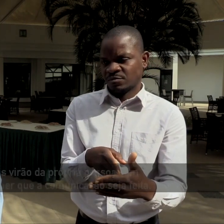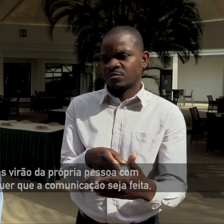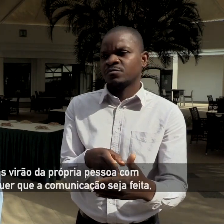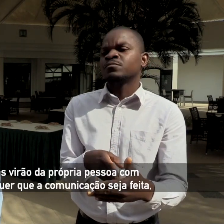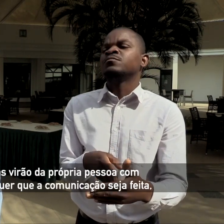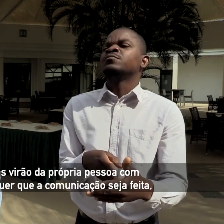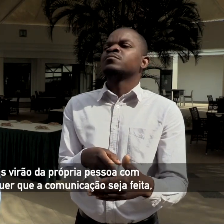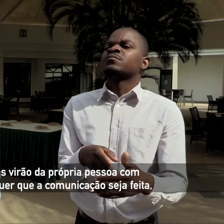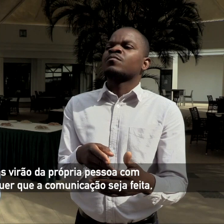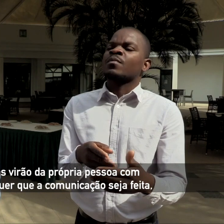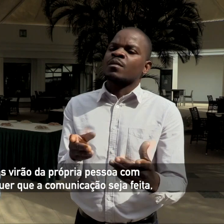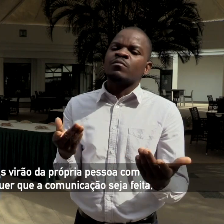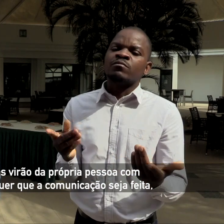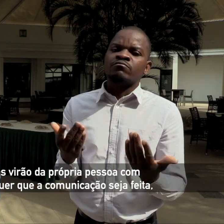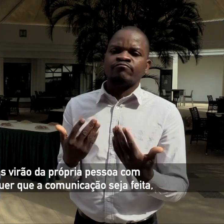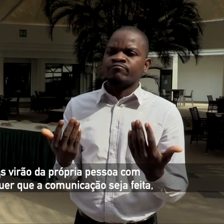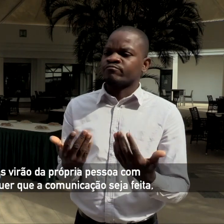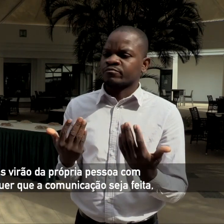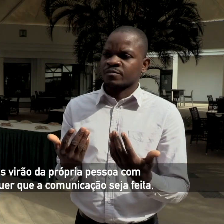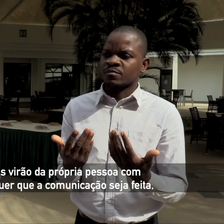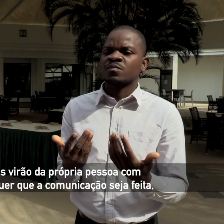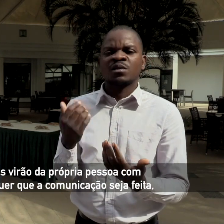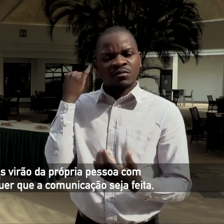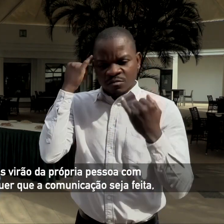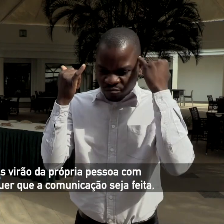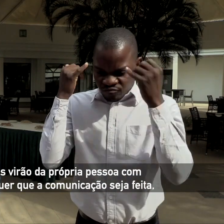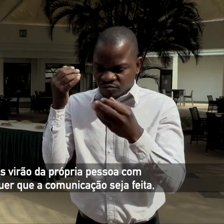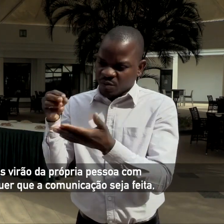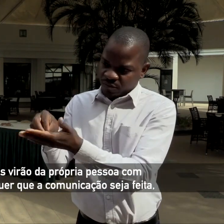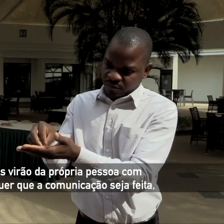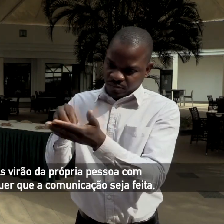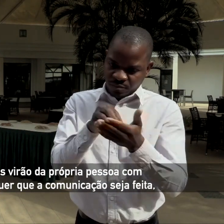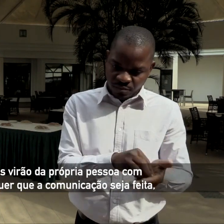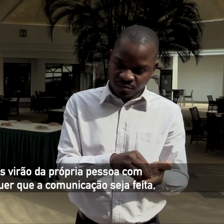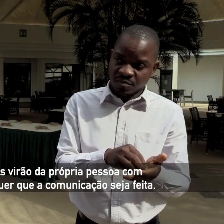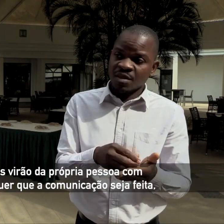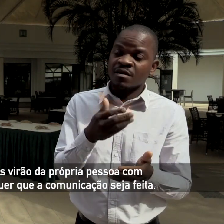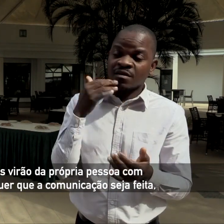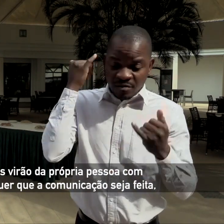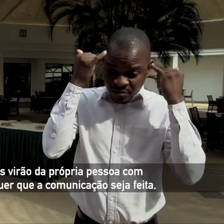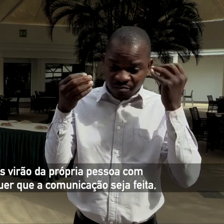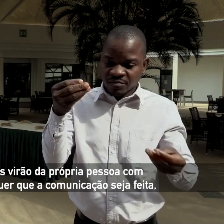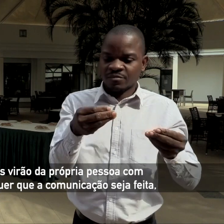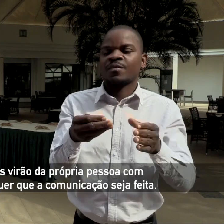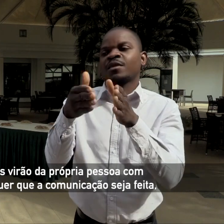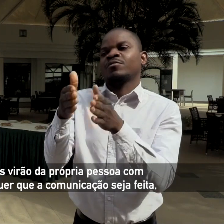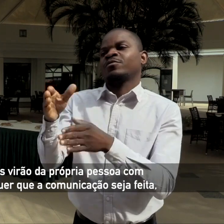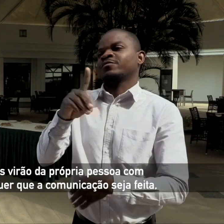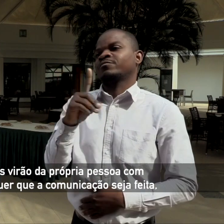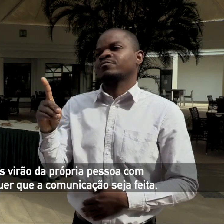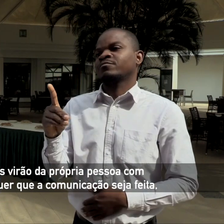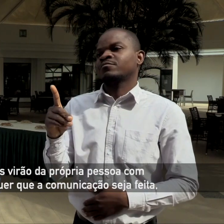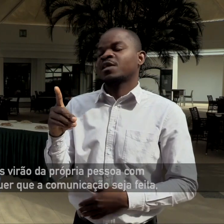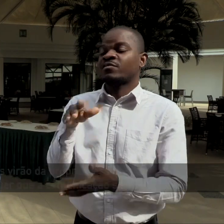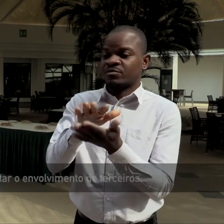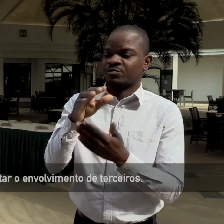acontecendo. Portanto, as ideias virão da própria pessoa com deficiência. Como é que quer que a